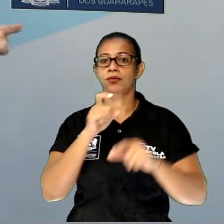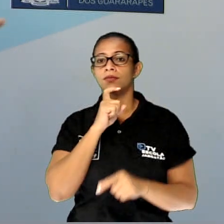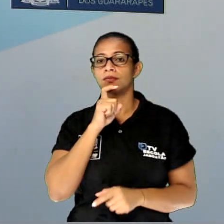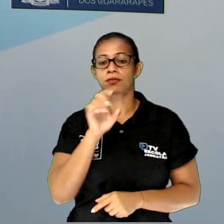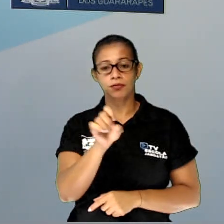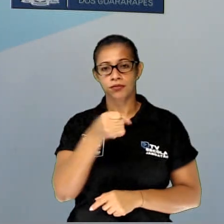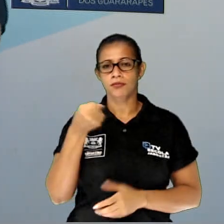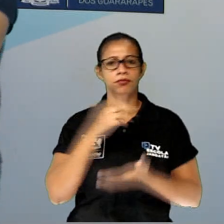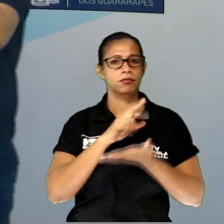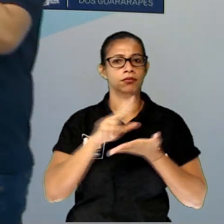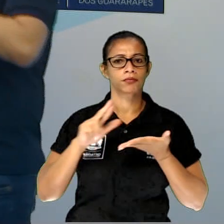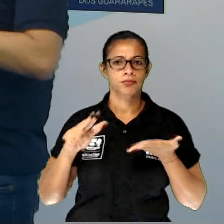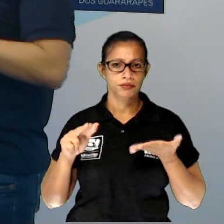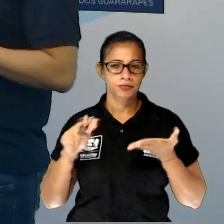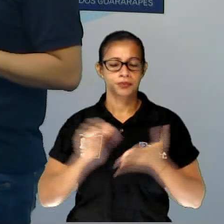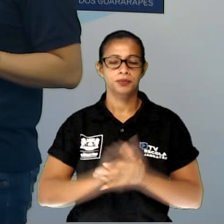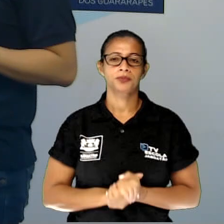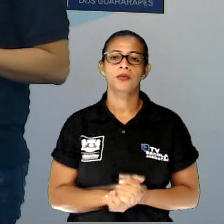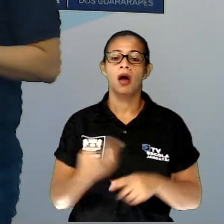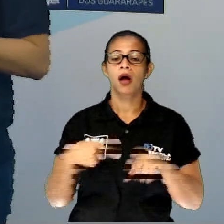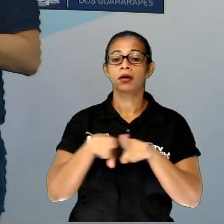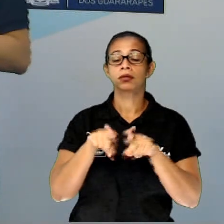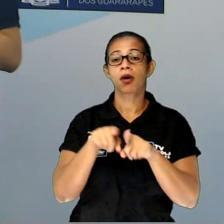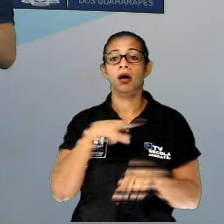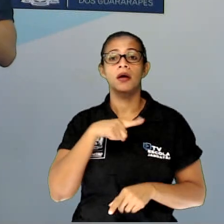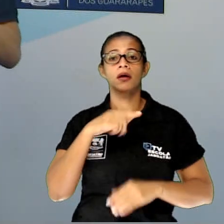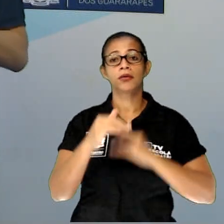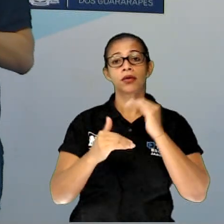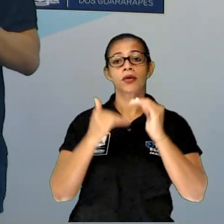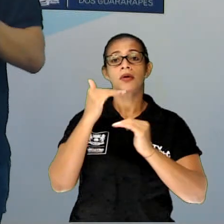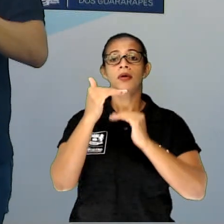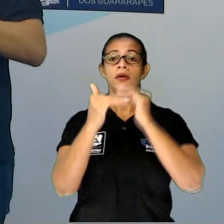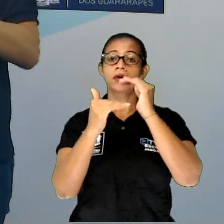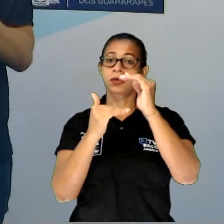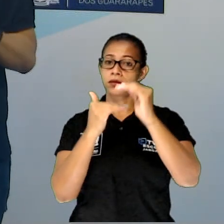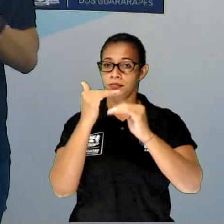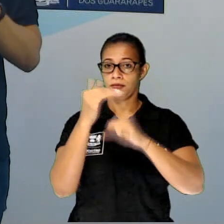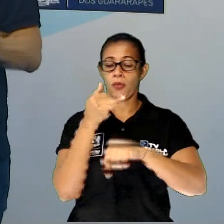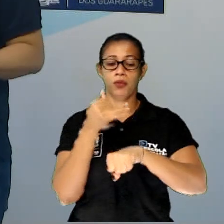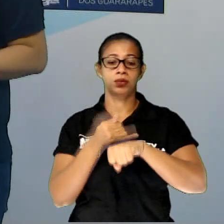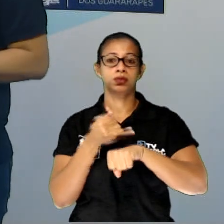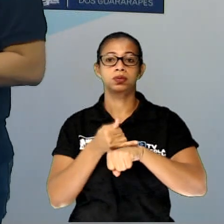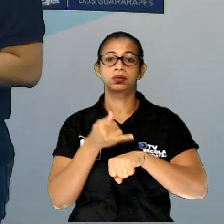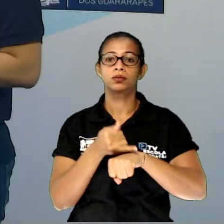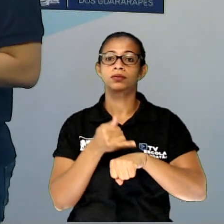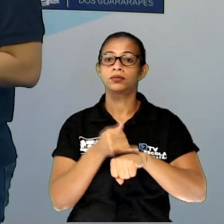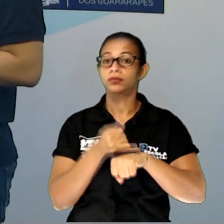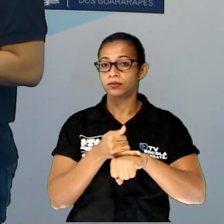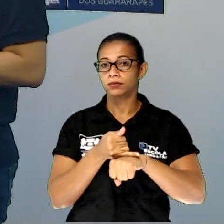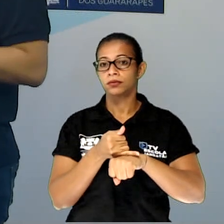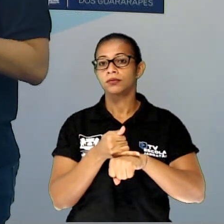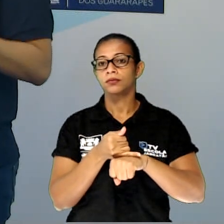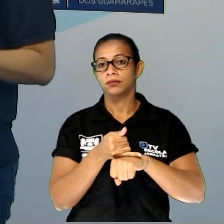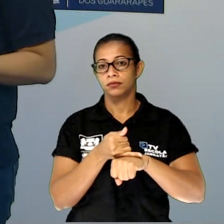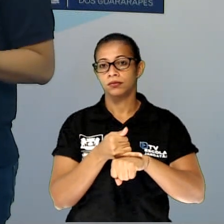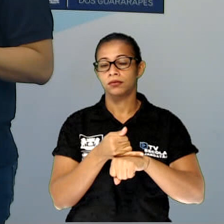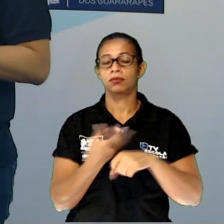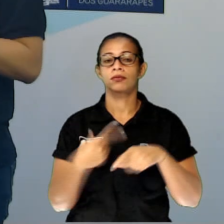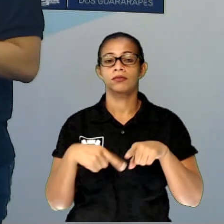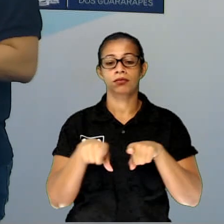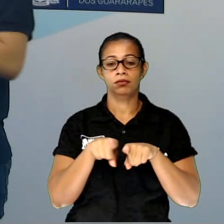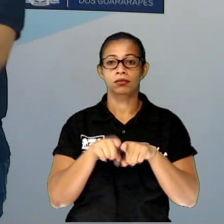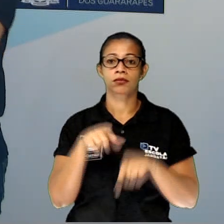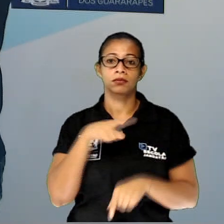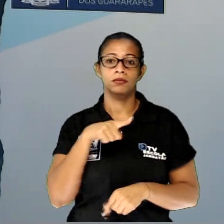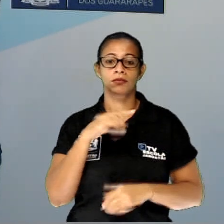outros. Também vai haver um aumento na produção de aço, ali na casa dos 60%. Também vai haver um